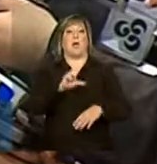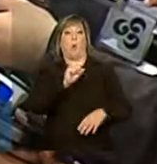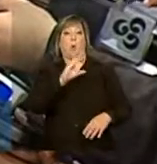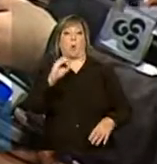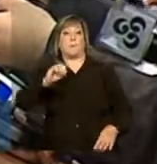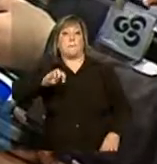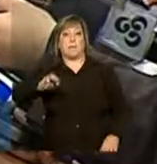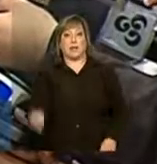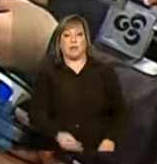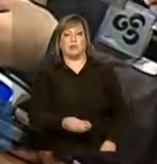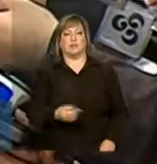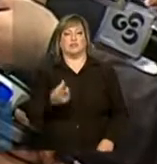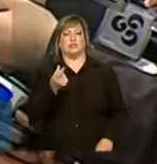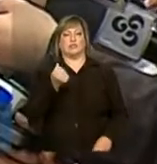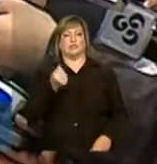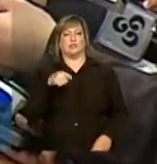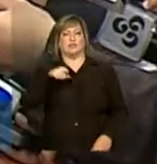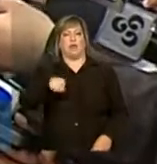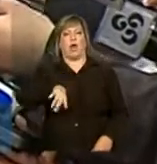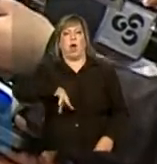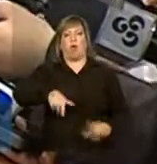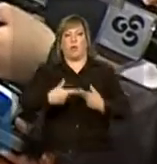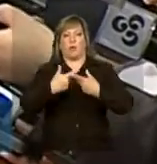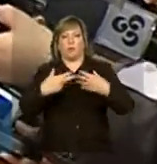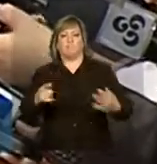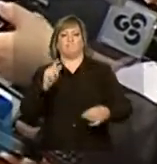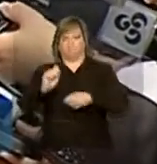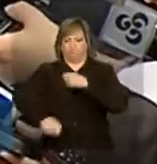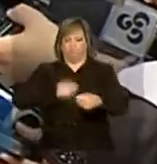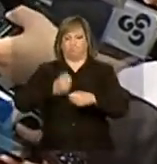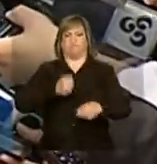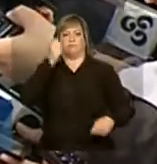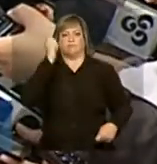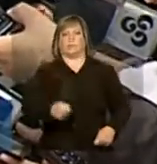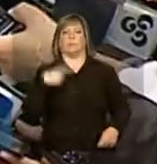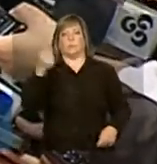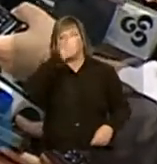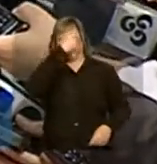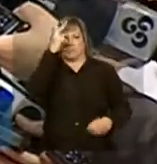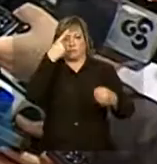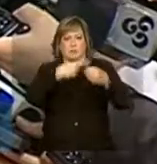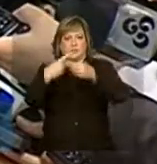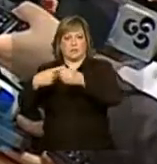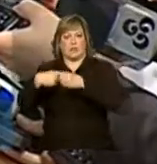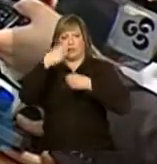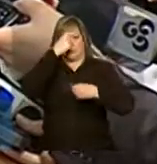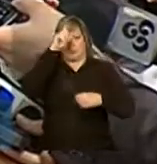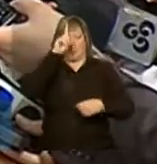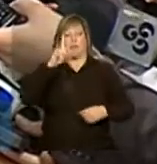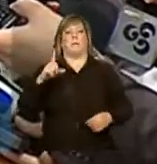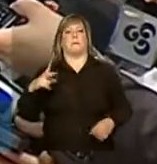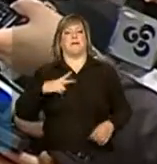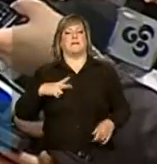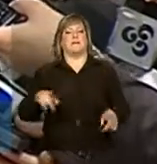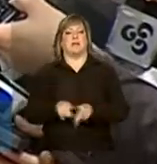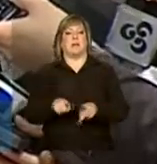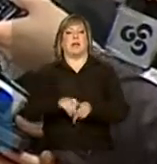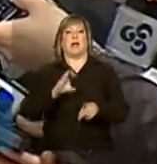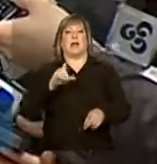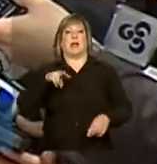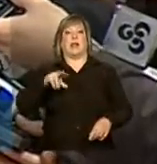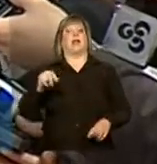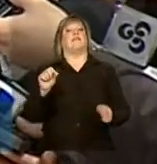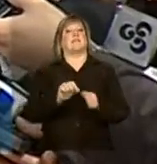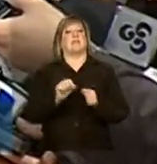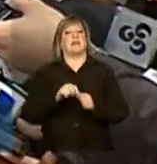milhões de desvios nesses recursos, com punição aos municípios, aos estados, aos hospitais privados, às clínicas que